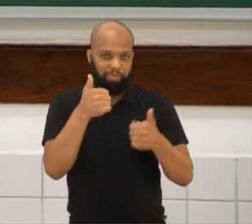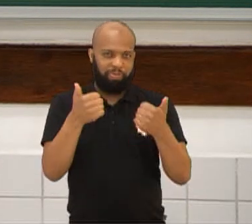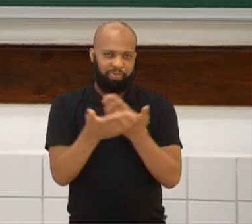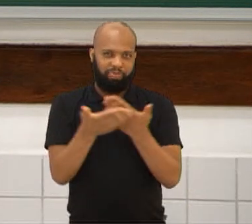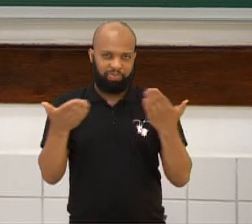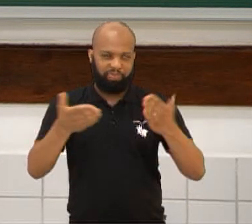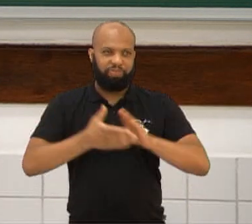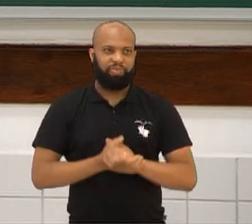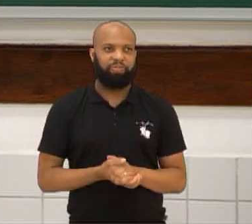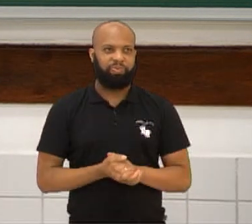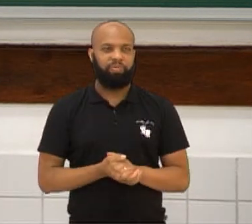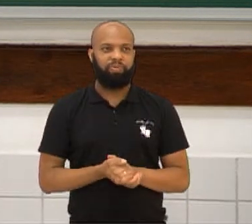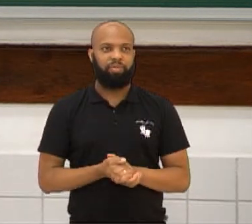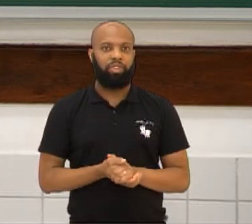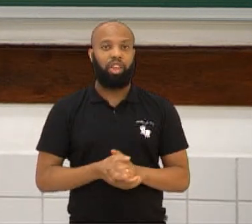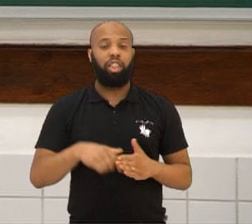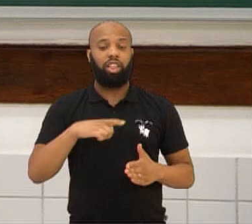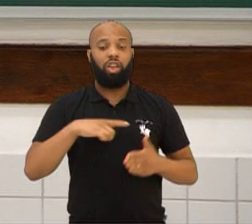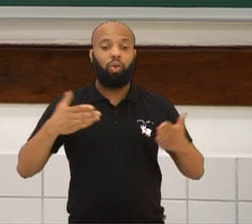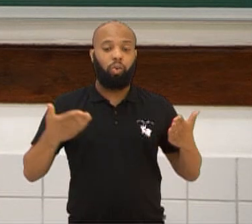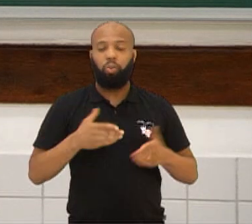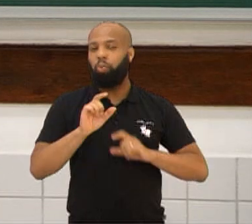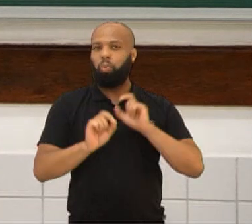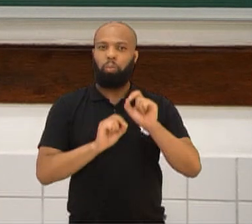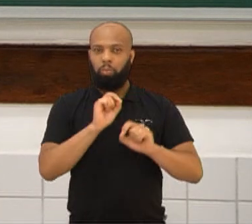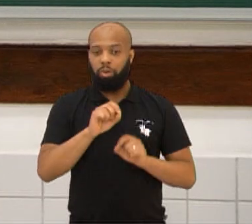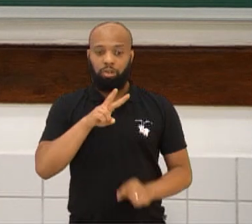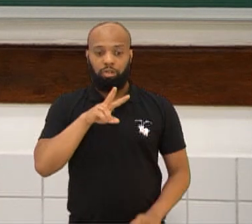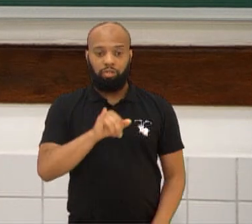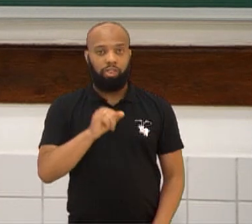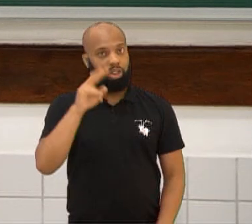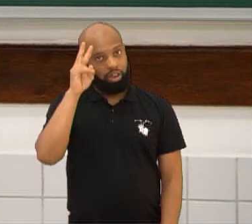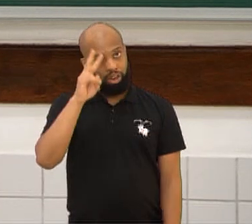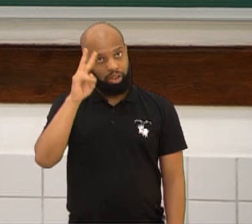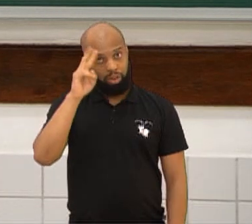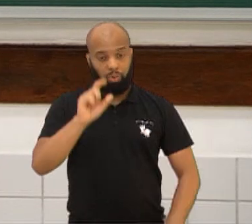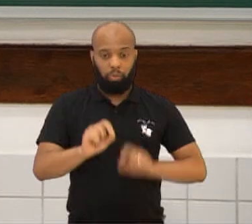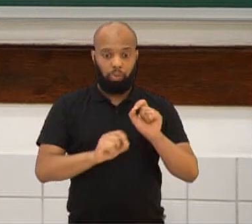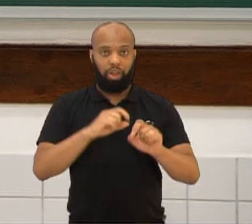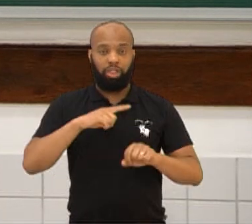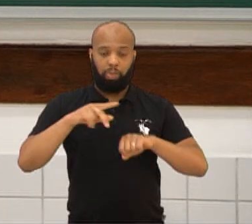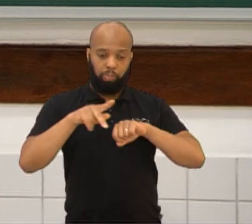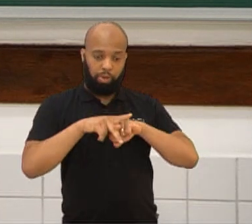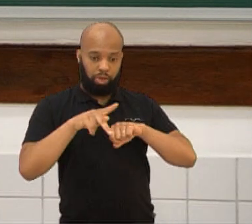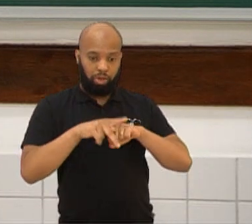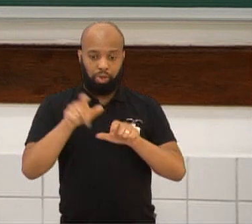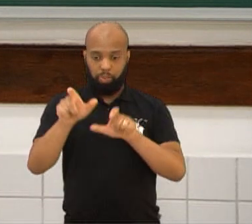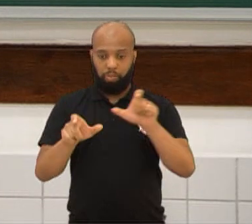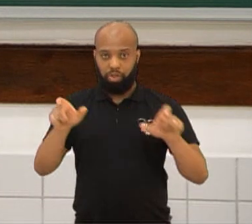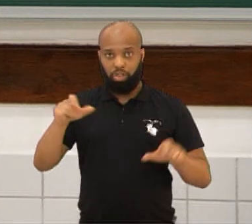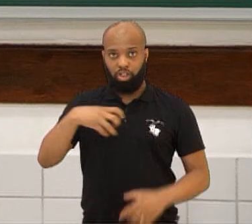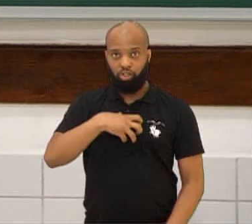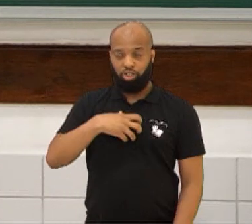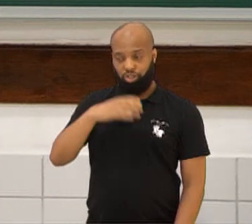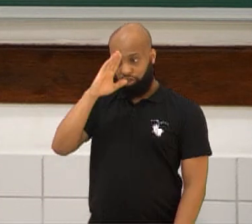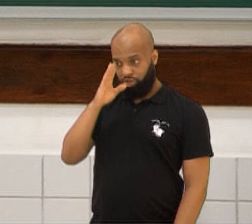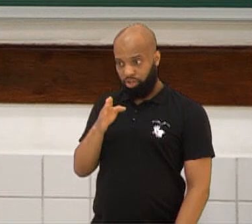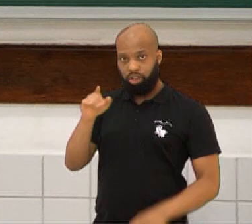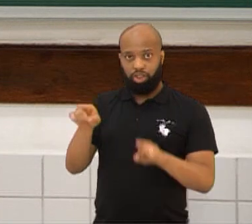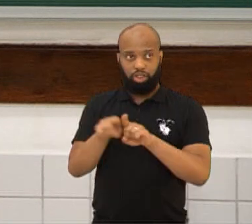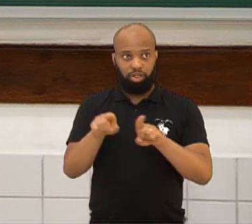com vocês? Na aula de hoje, pessoal, nós vamos relembrar os pronomes pessoais do caso reto e do